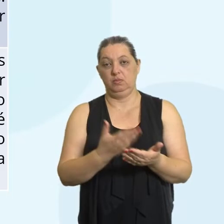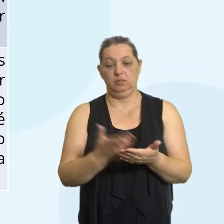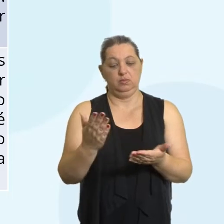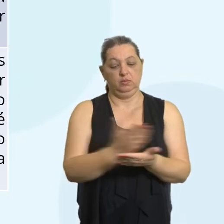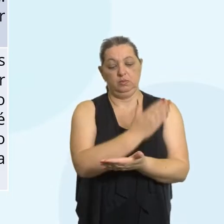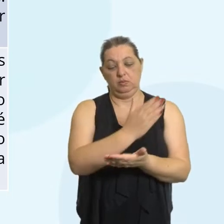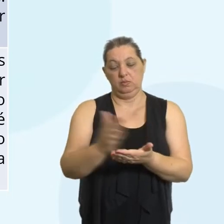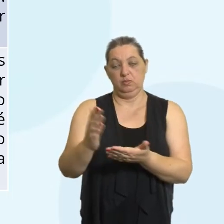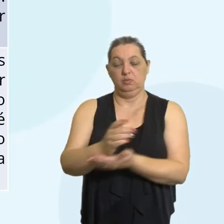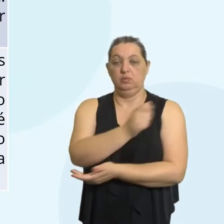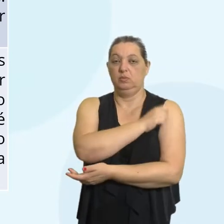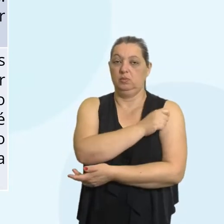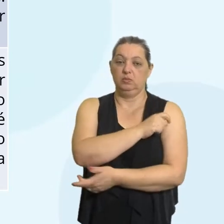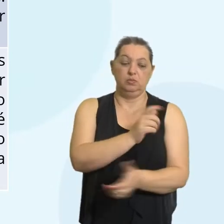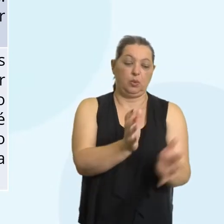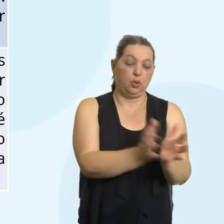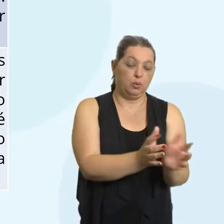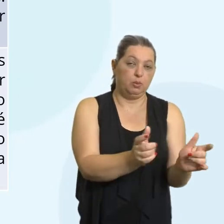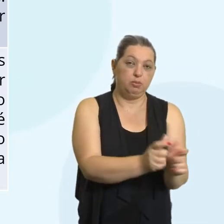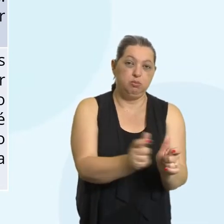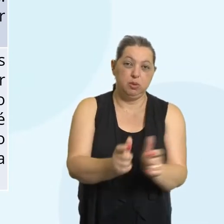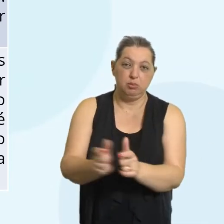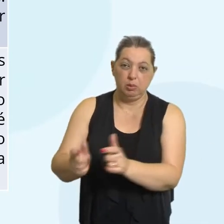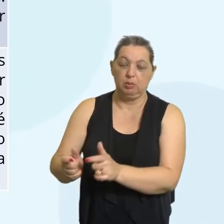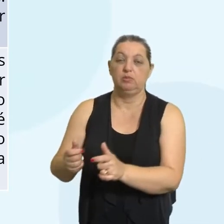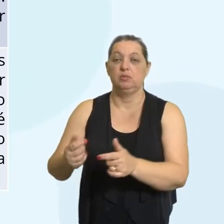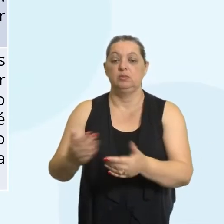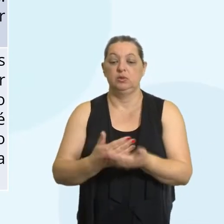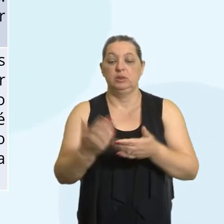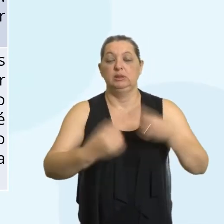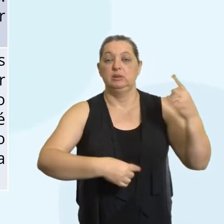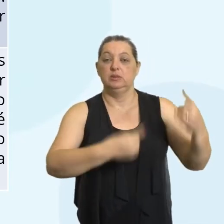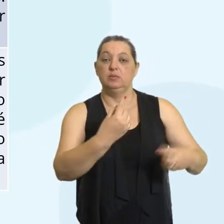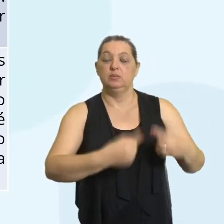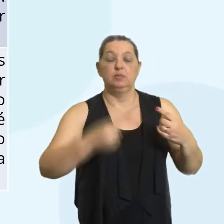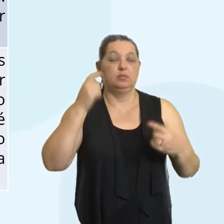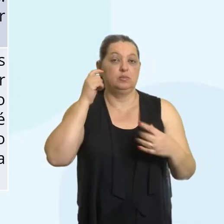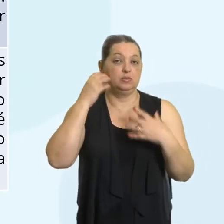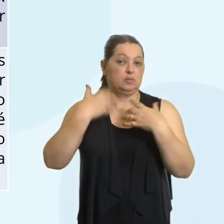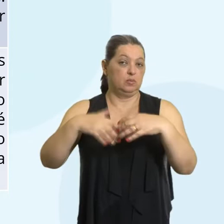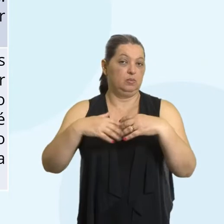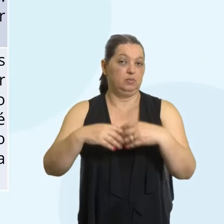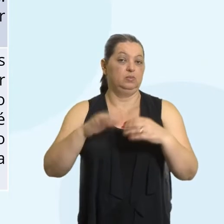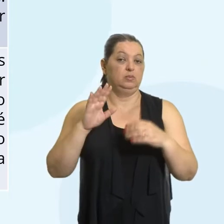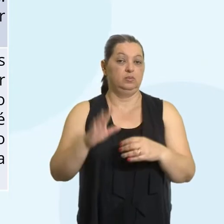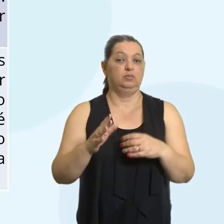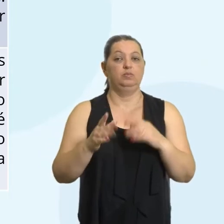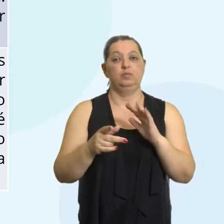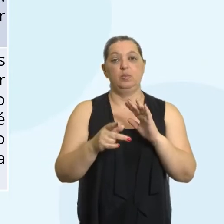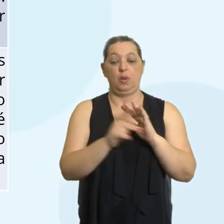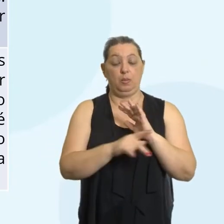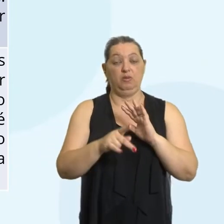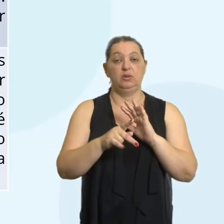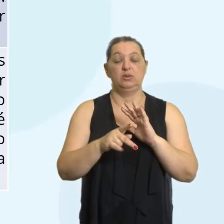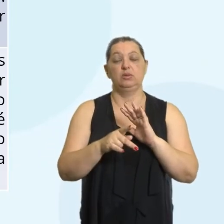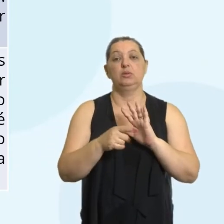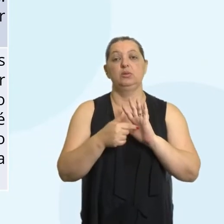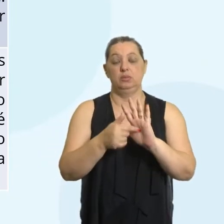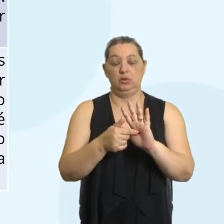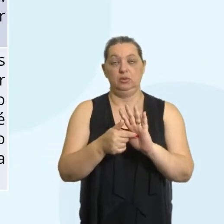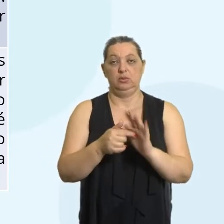são divididos em grupos menores para pesquisar discutir e definir uma linha de pensamento sobre um tema pré-definido pelo professor